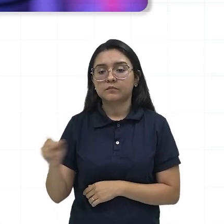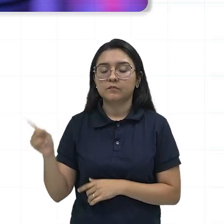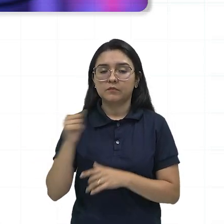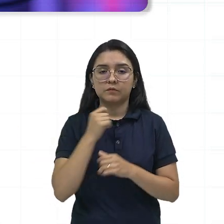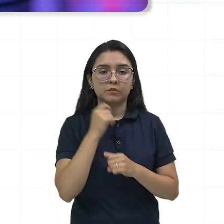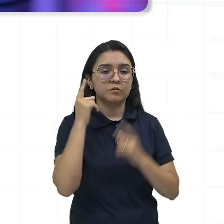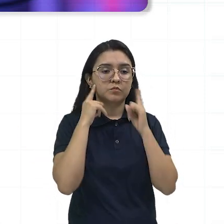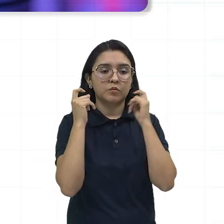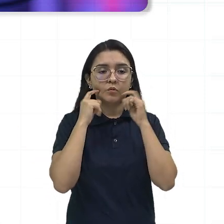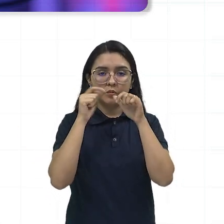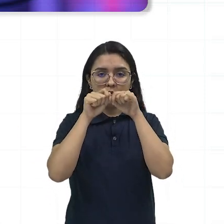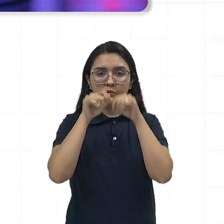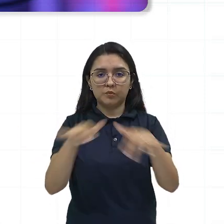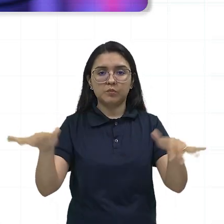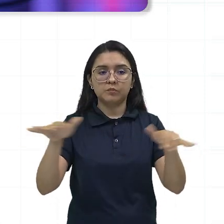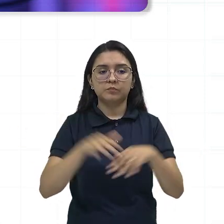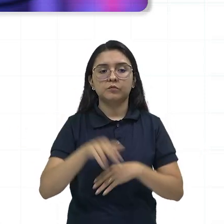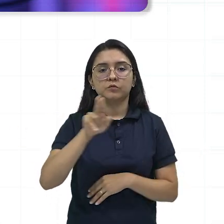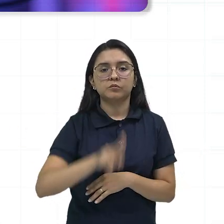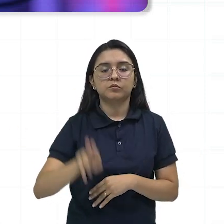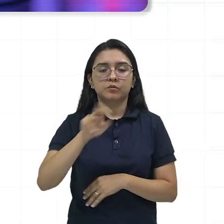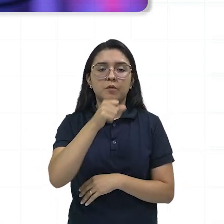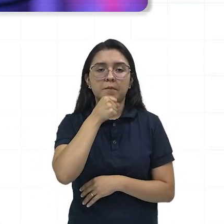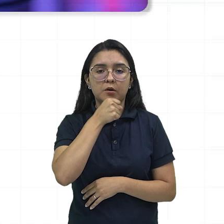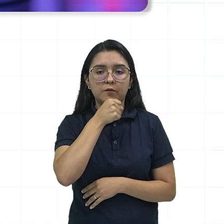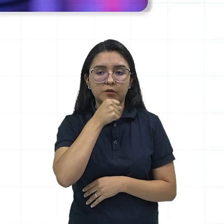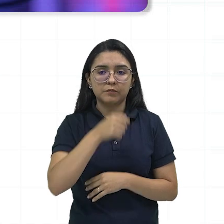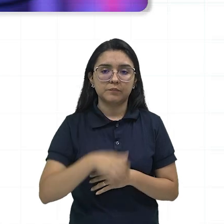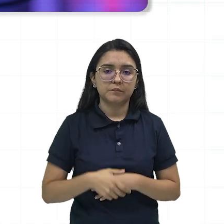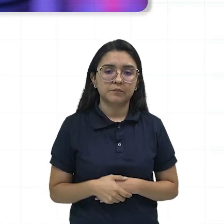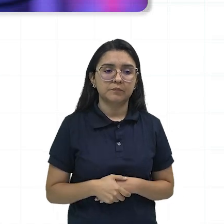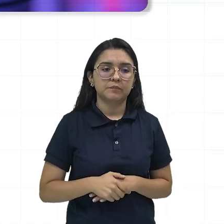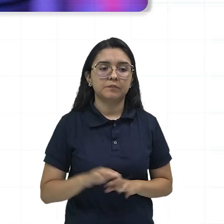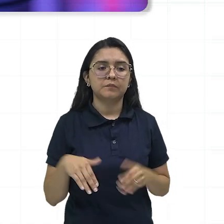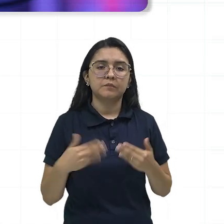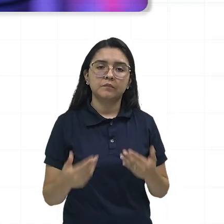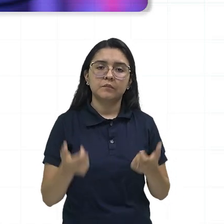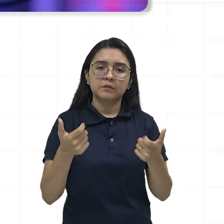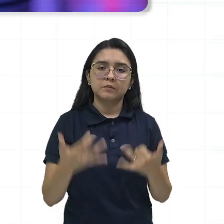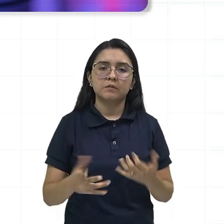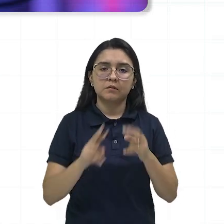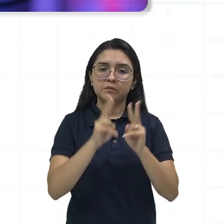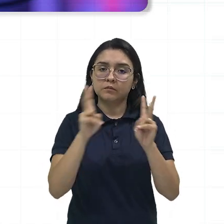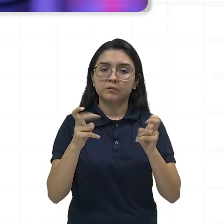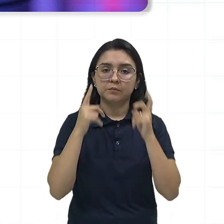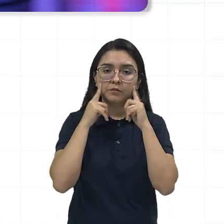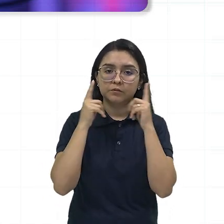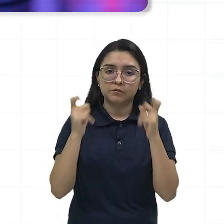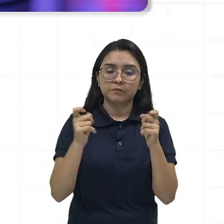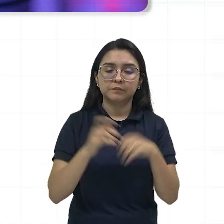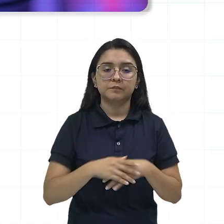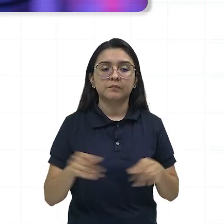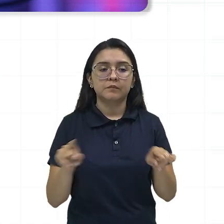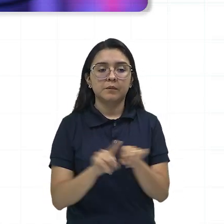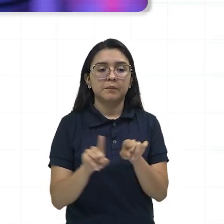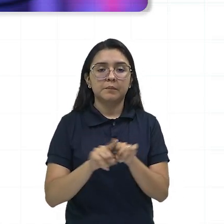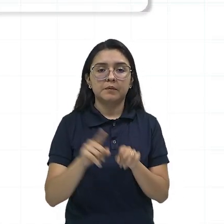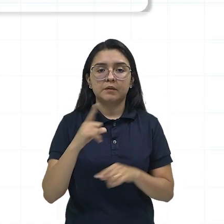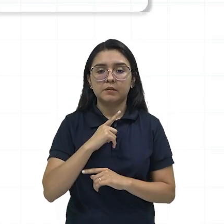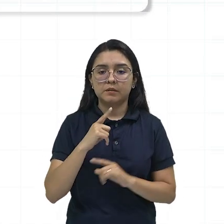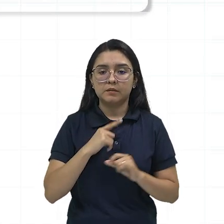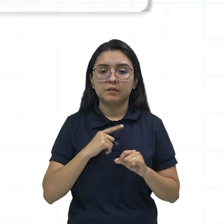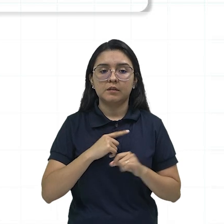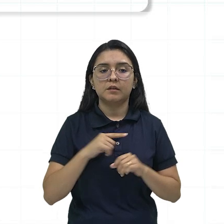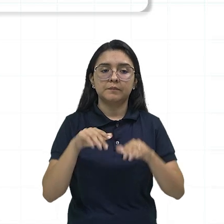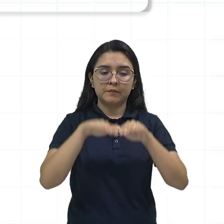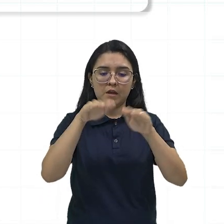amplificação do som por meio do microfone. E para falar de som, nós também temos aí as